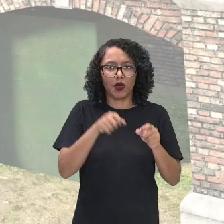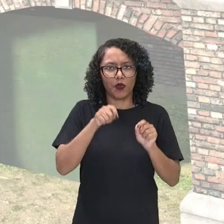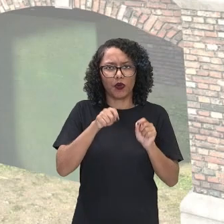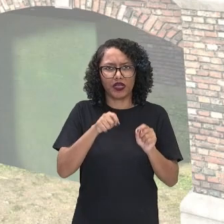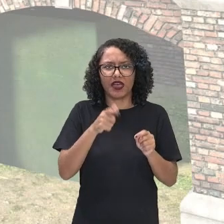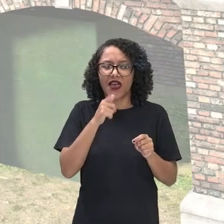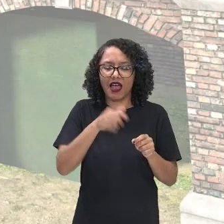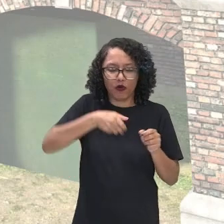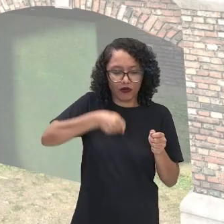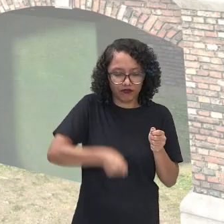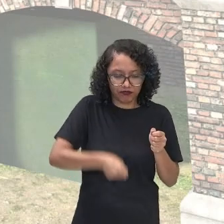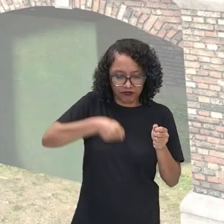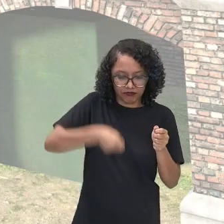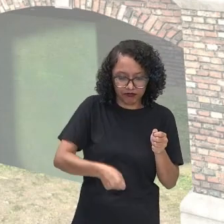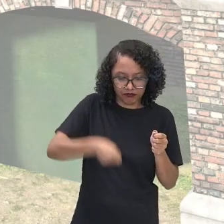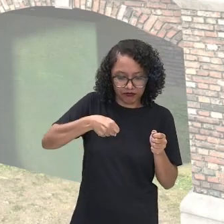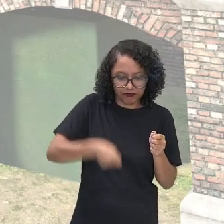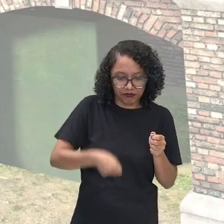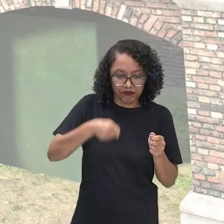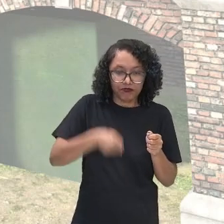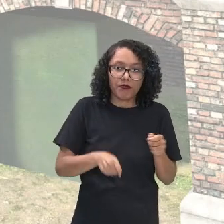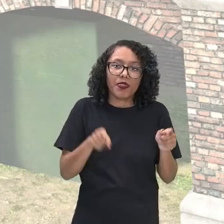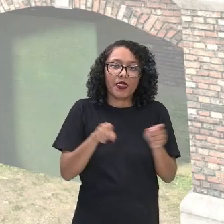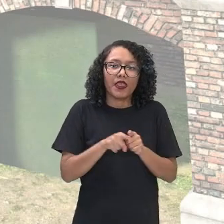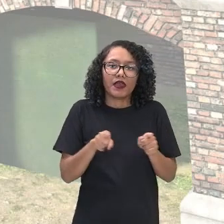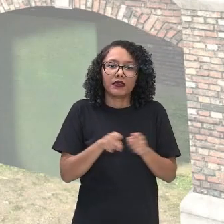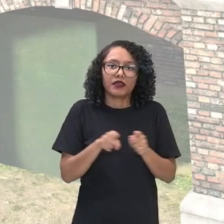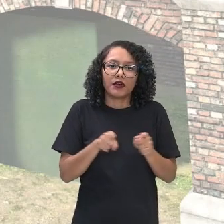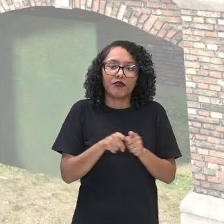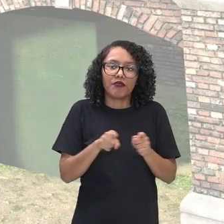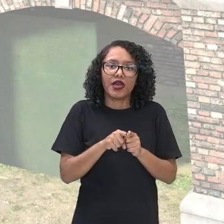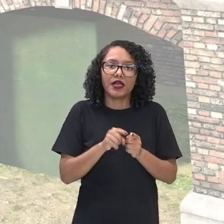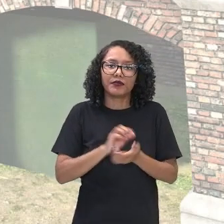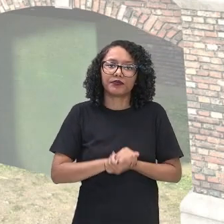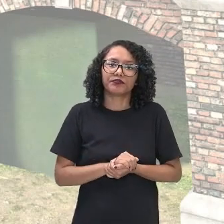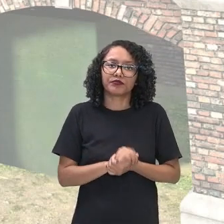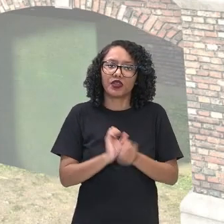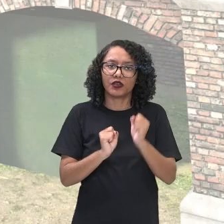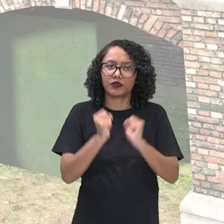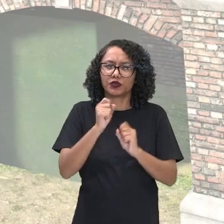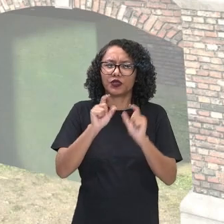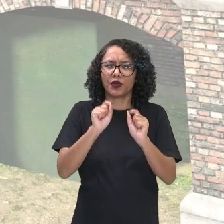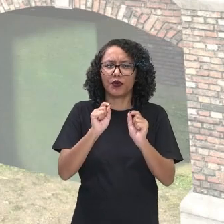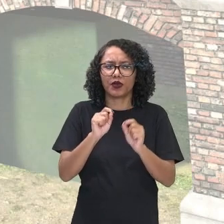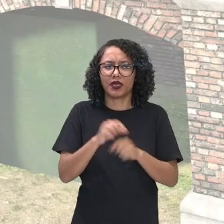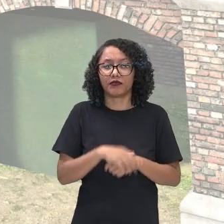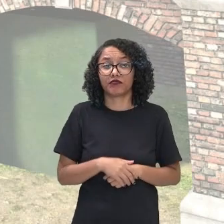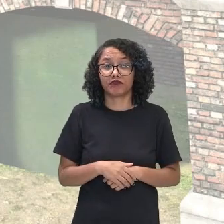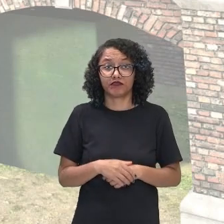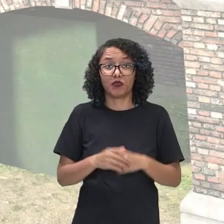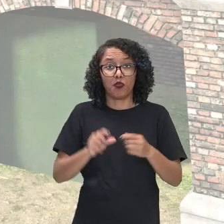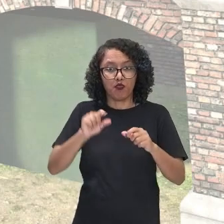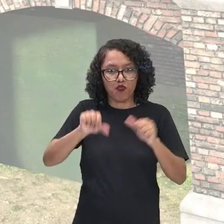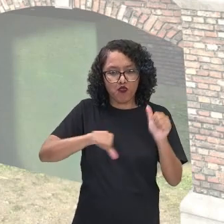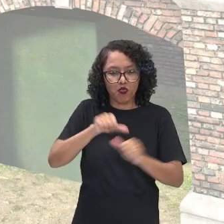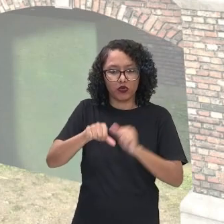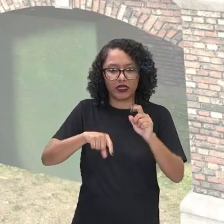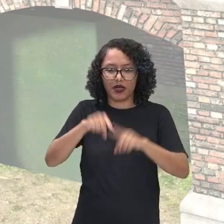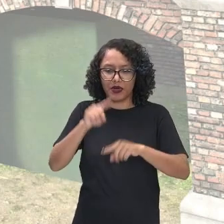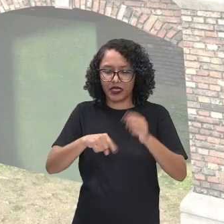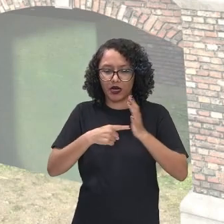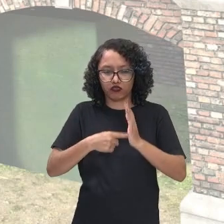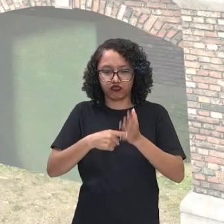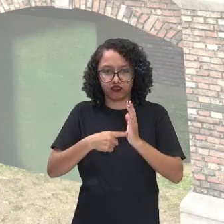das minas, e na indústria vai ser responsável pela mecanização das máquinas. Mas afinal de contas, como